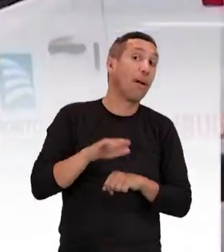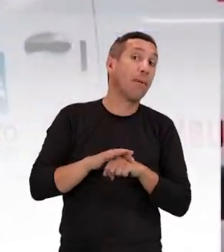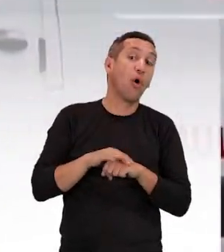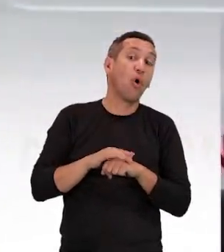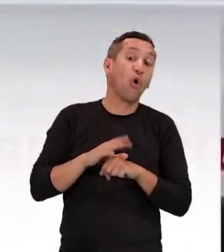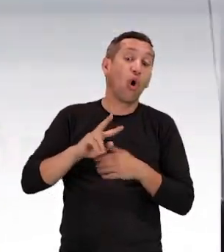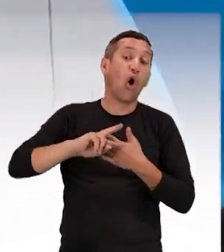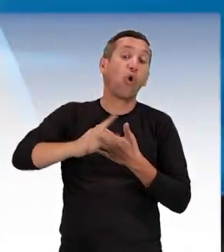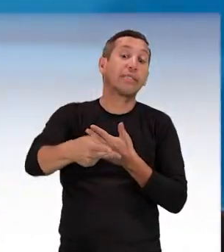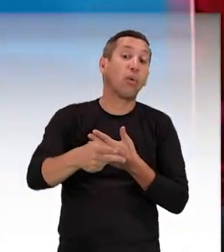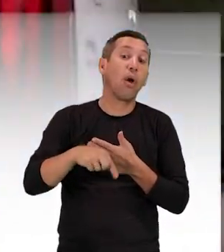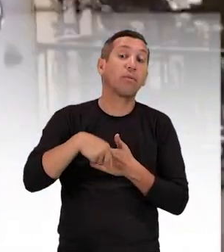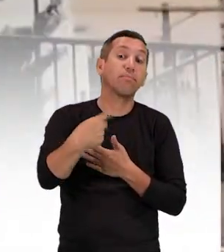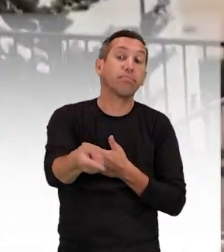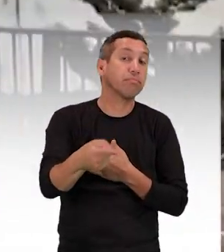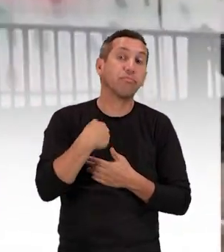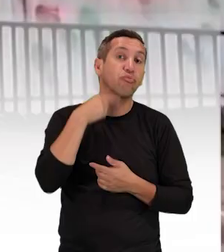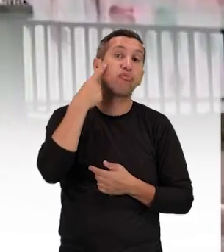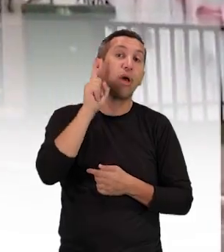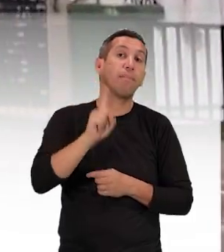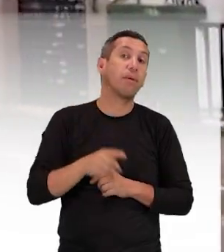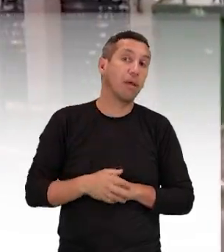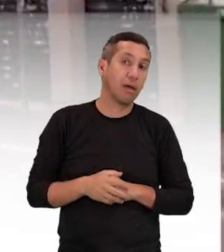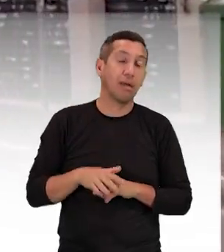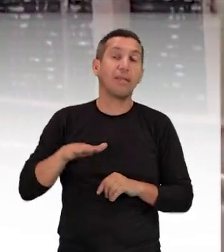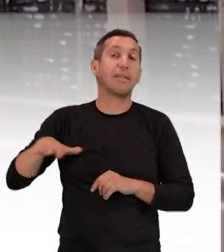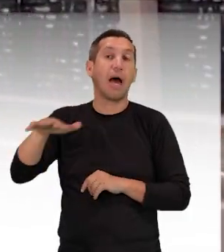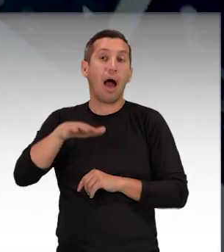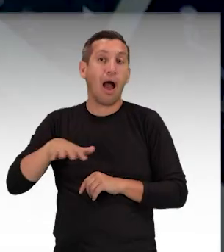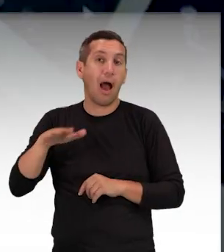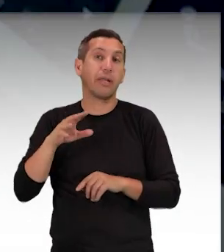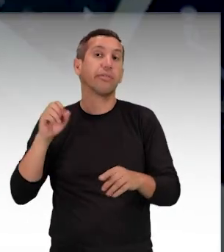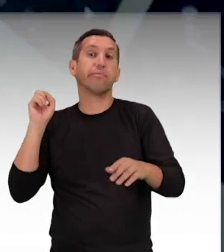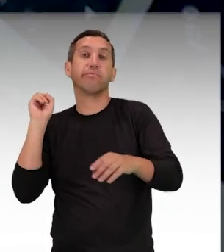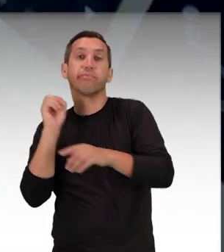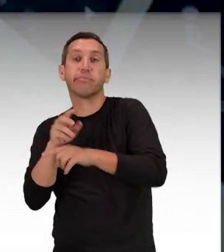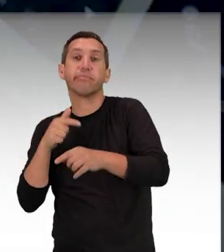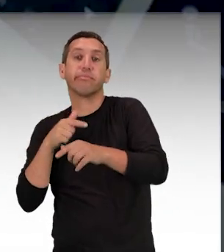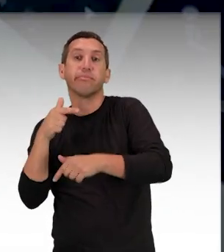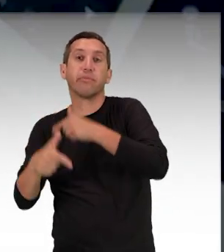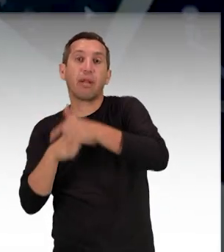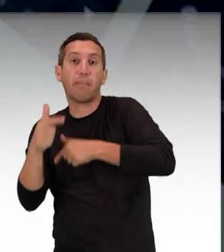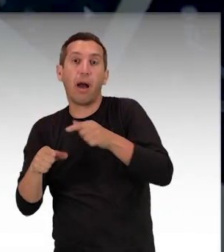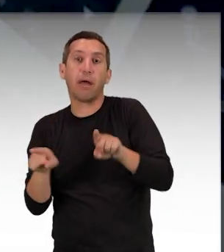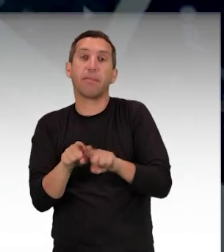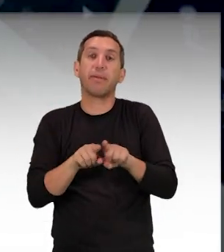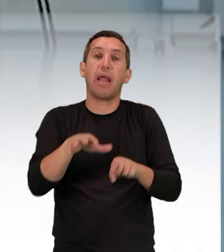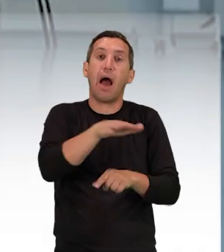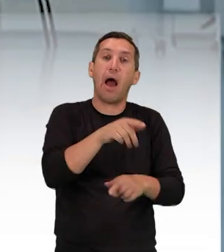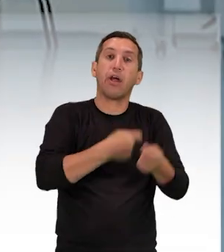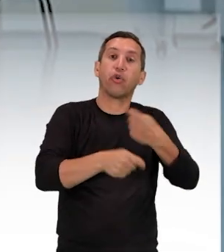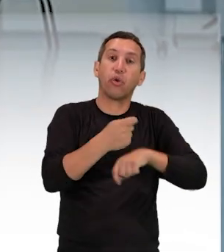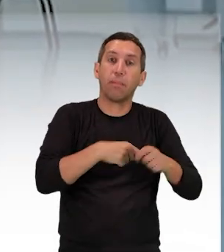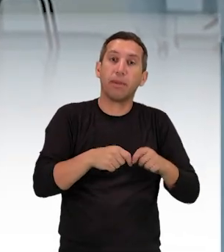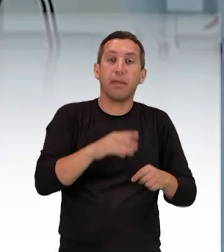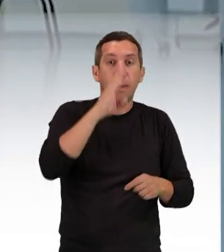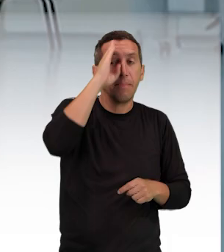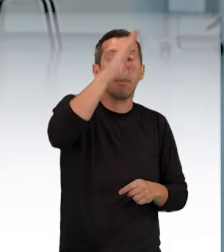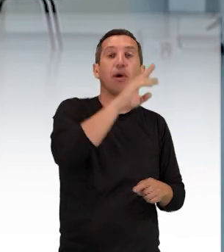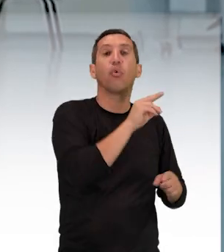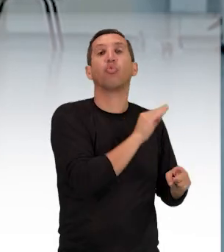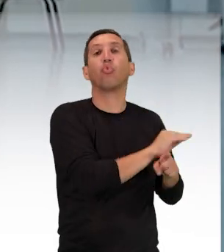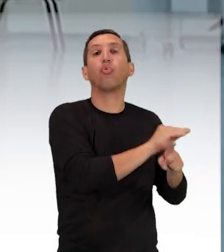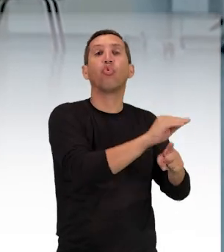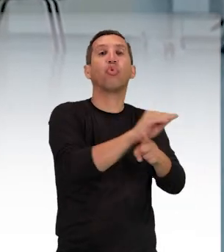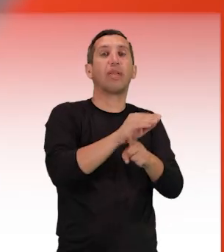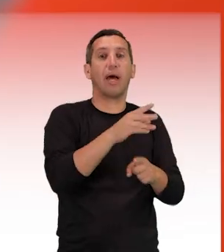conhecia a doença, mal se conhecia as consequências, inclusive para toda a sociedade, seja na seara da empregabilidade, da economia e principalmente